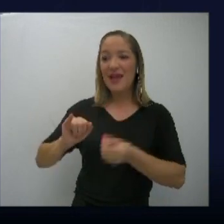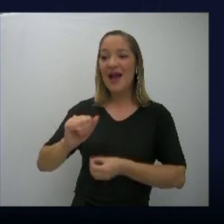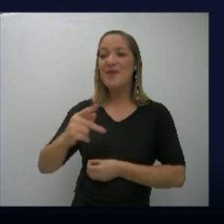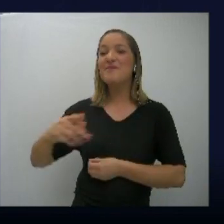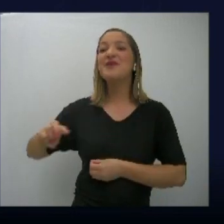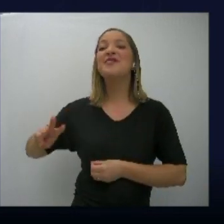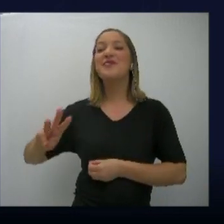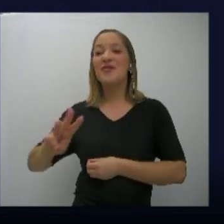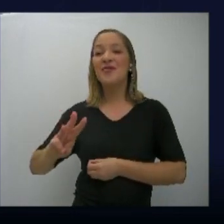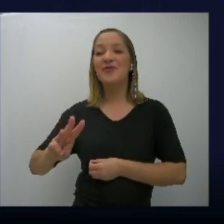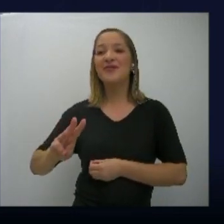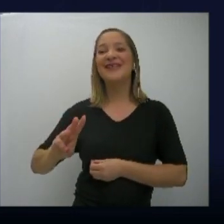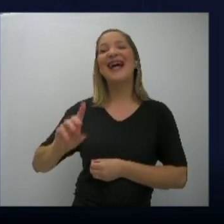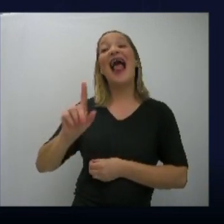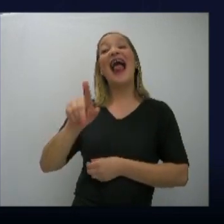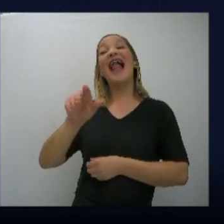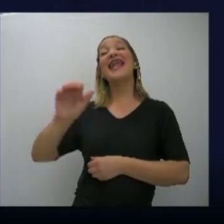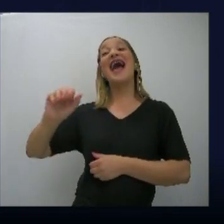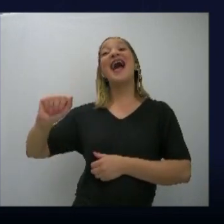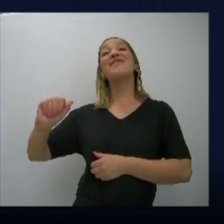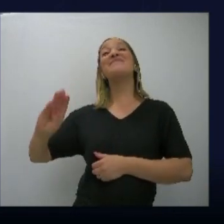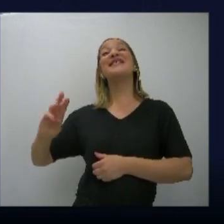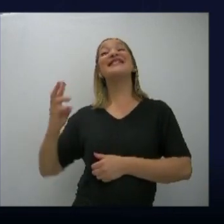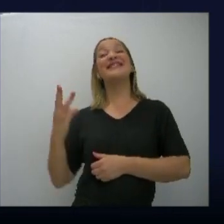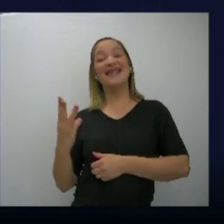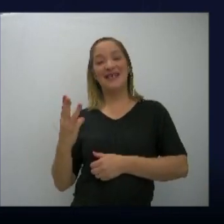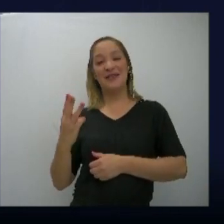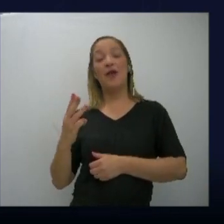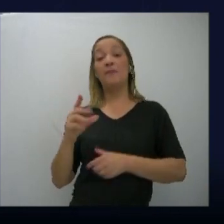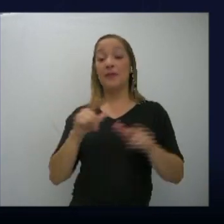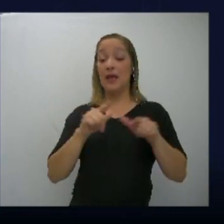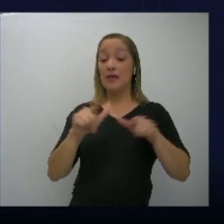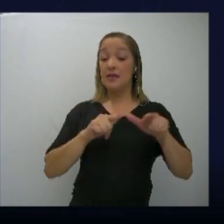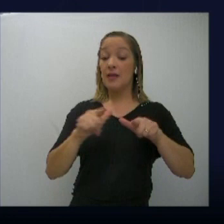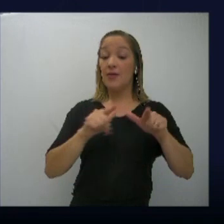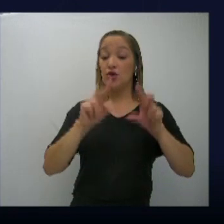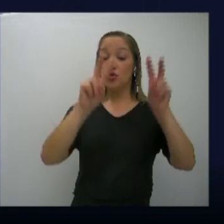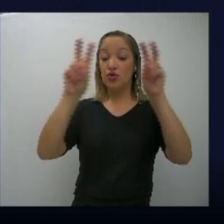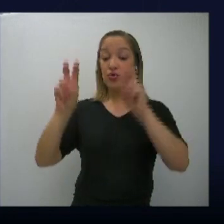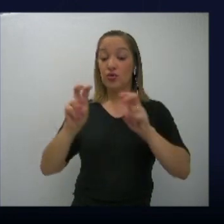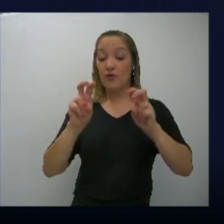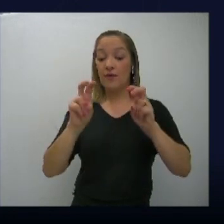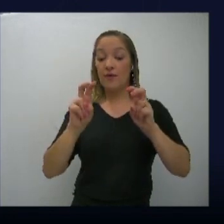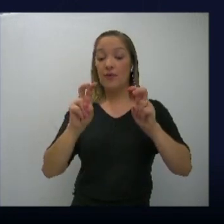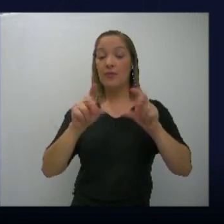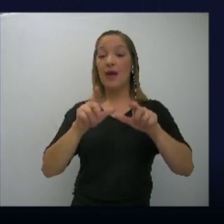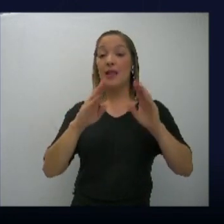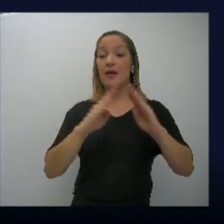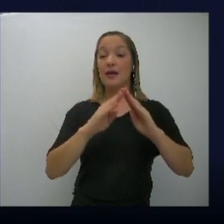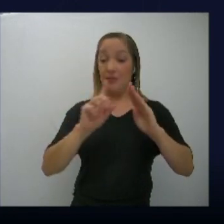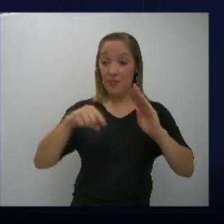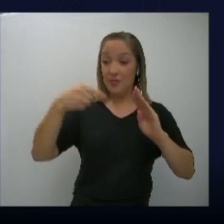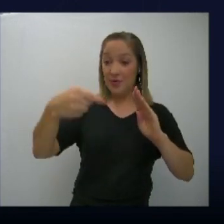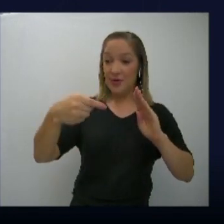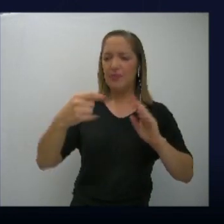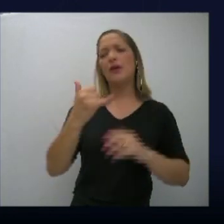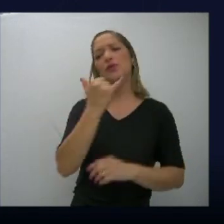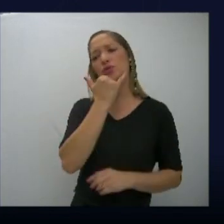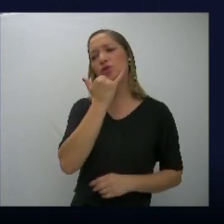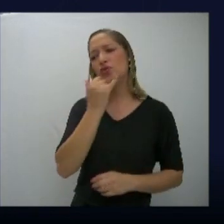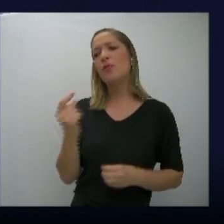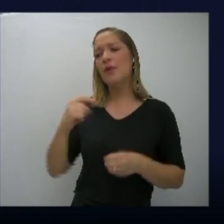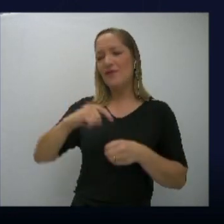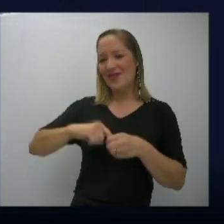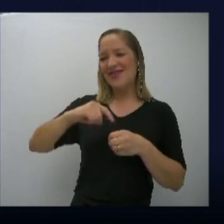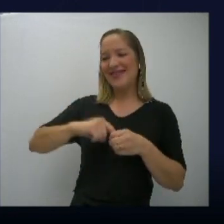B3 É isso aí só não posso ter o trabalho remoto vamos pra próxima vamos lá legal então vamos lá pessoal desculpem